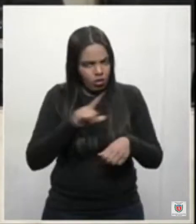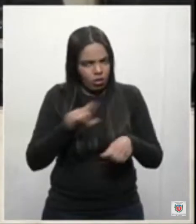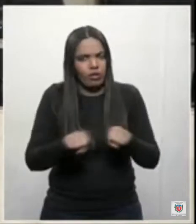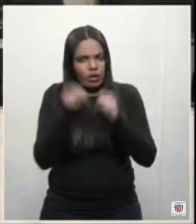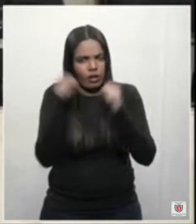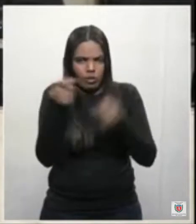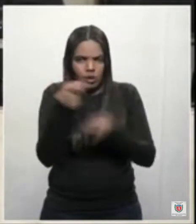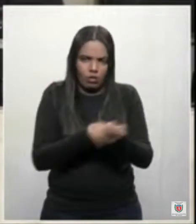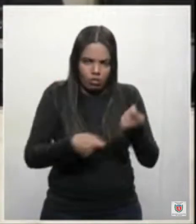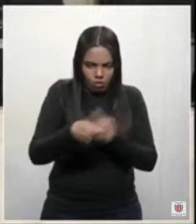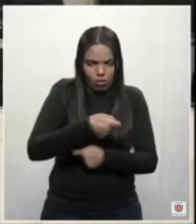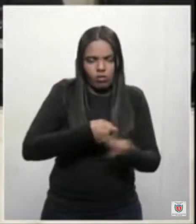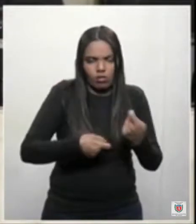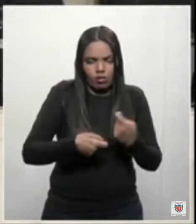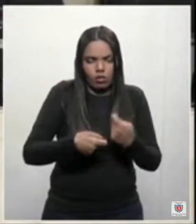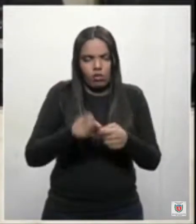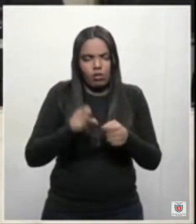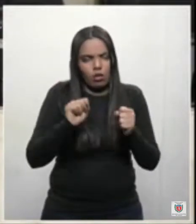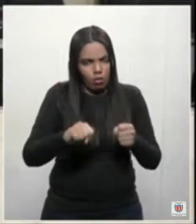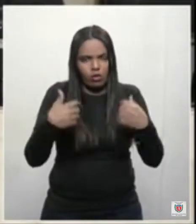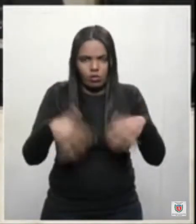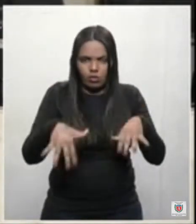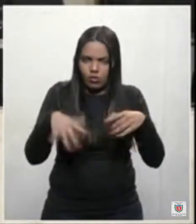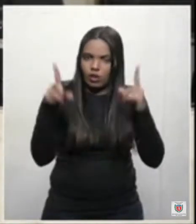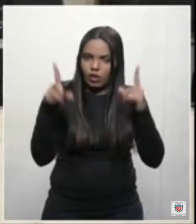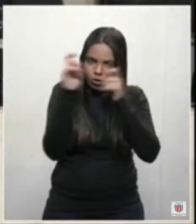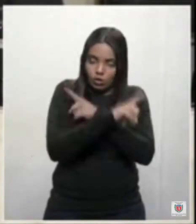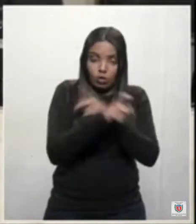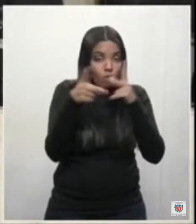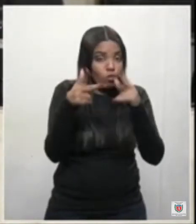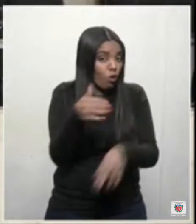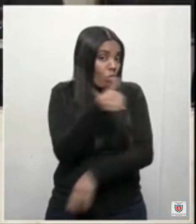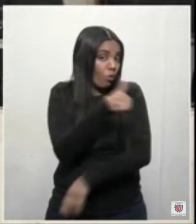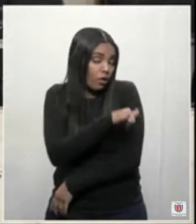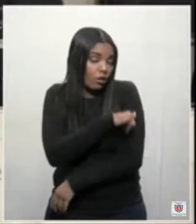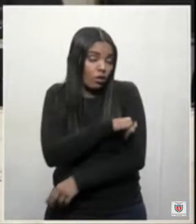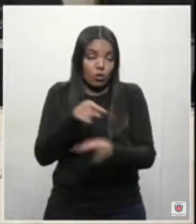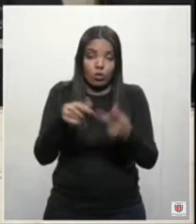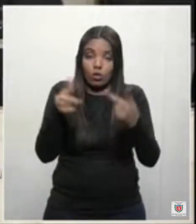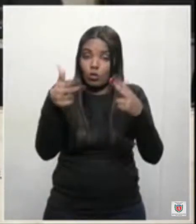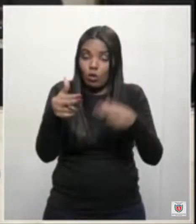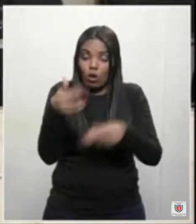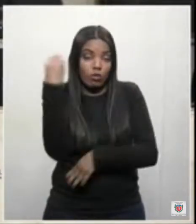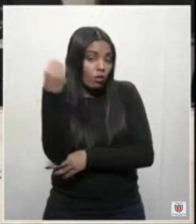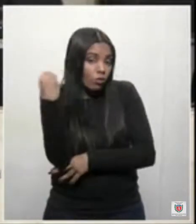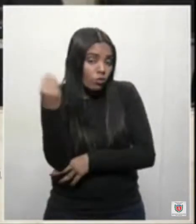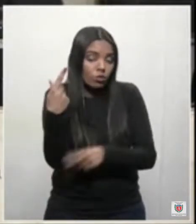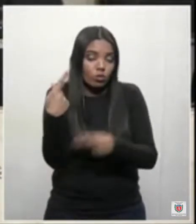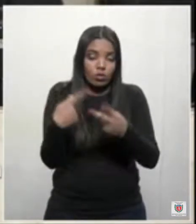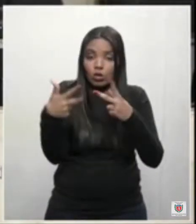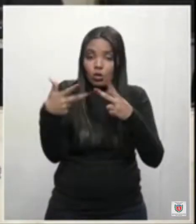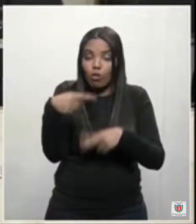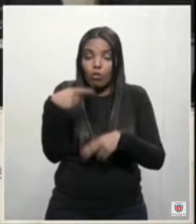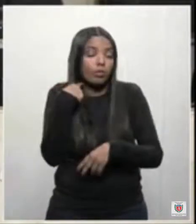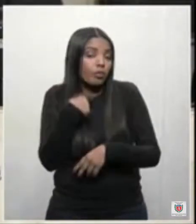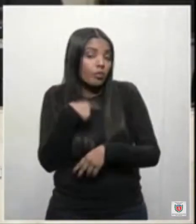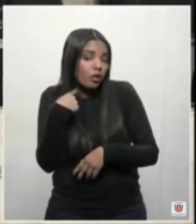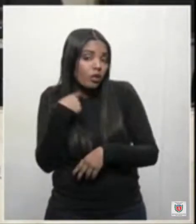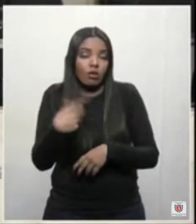a economia toda para uma situação de crise como é o Estado do Rio de Janeiro, Estado do Rio Grande do Sul, Estado de Minas